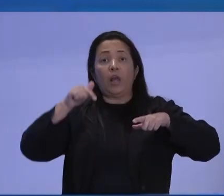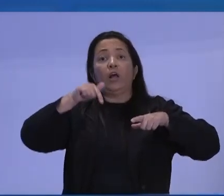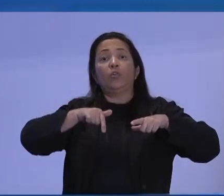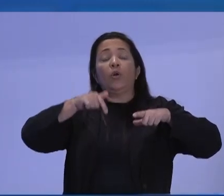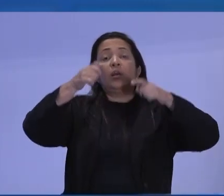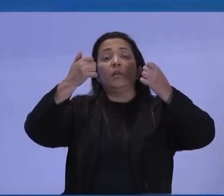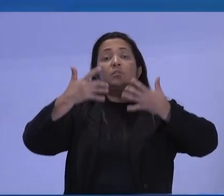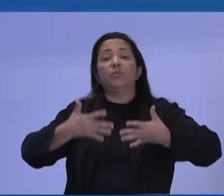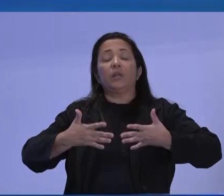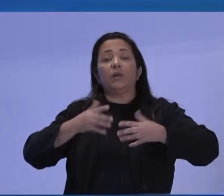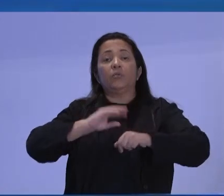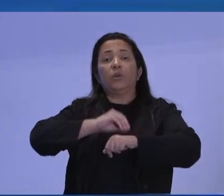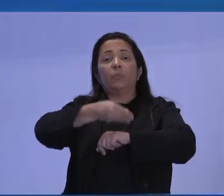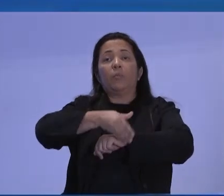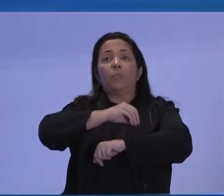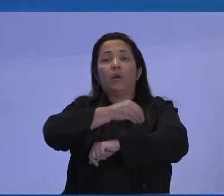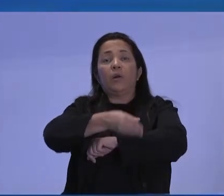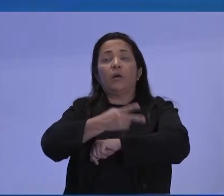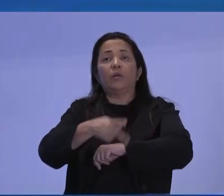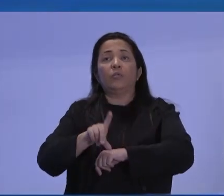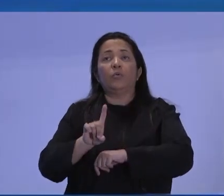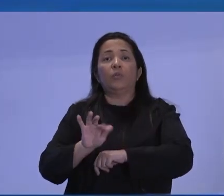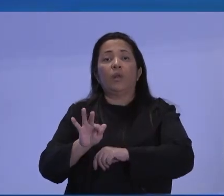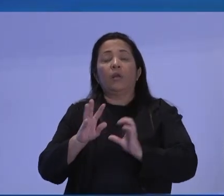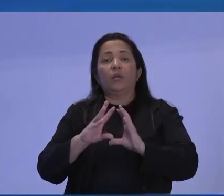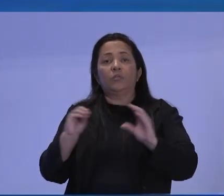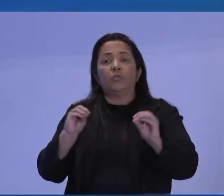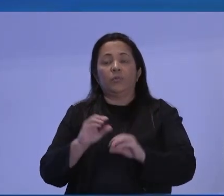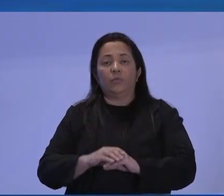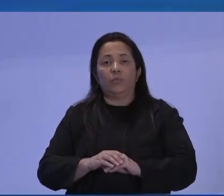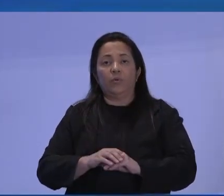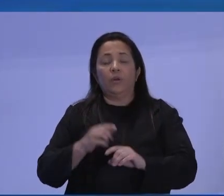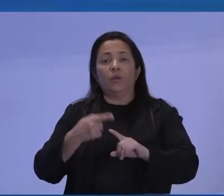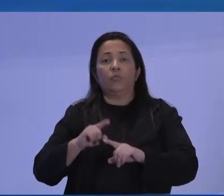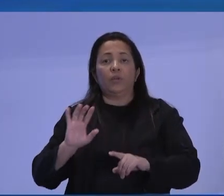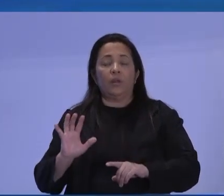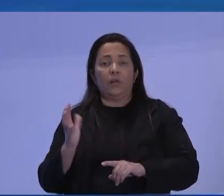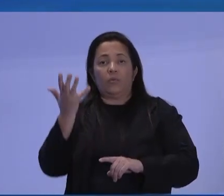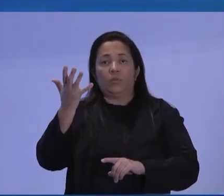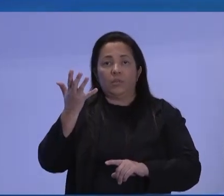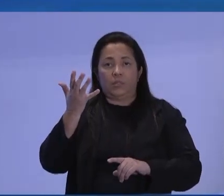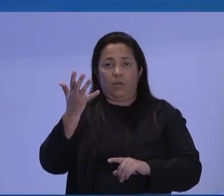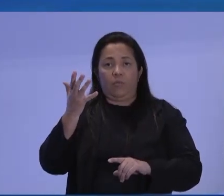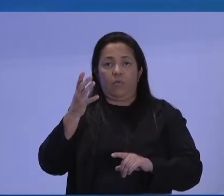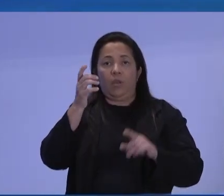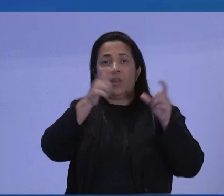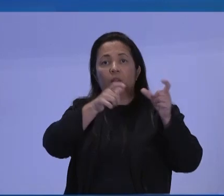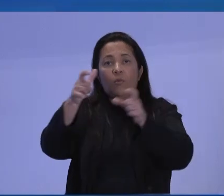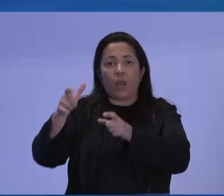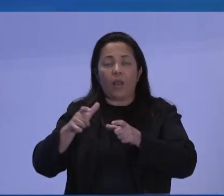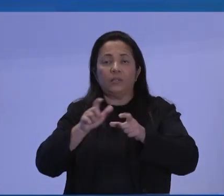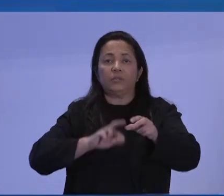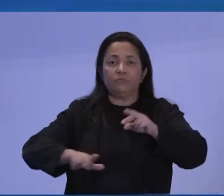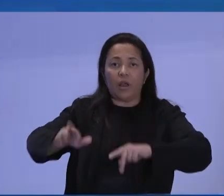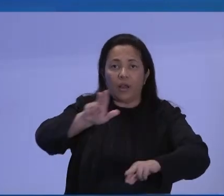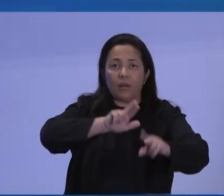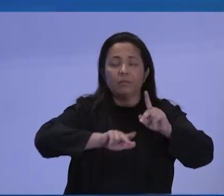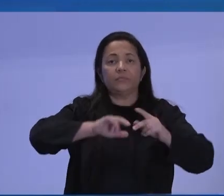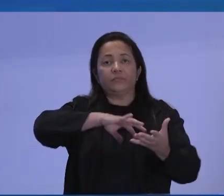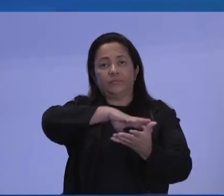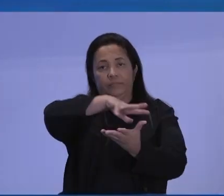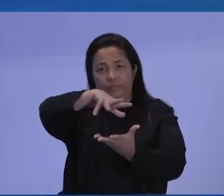foi um fenômeno muito parecido que ocorreram em outros locais do mundo. Então, se